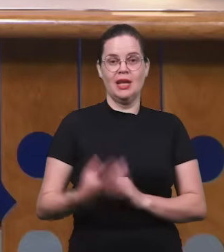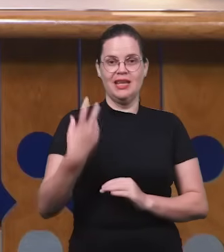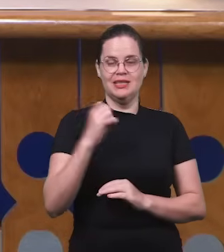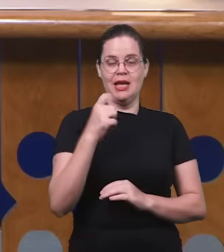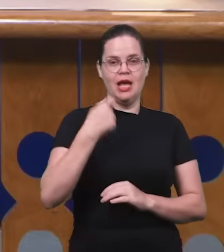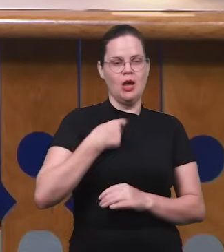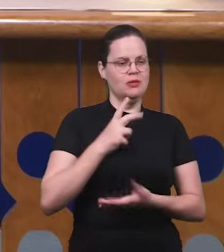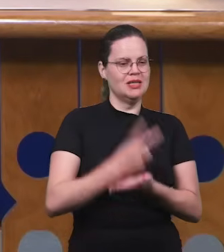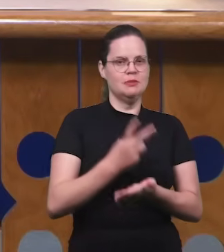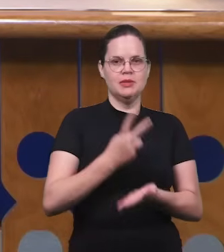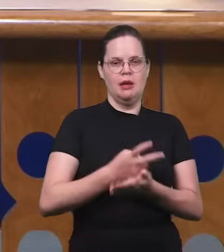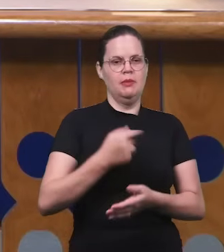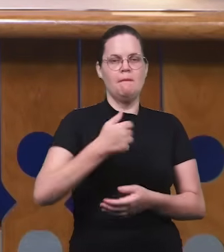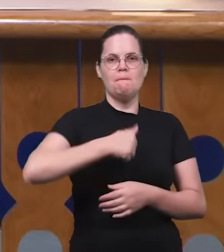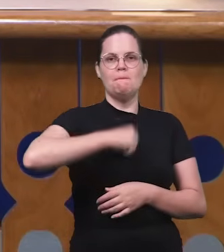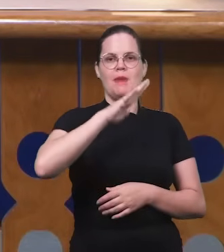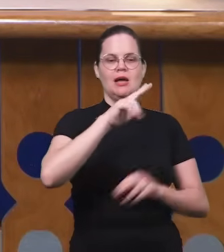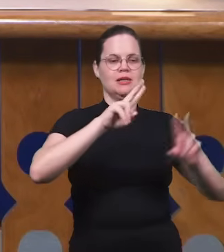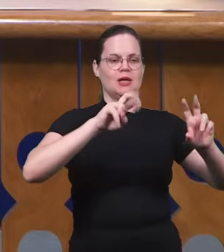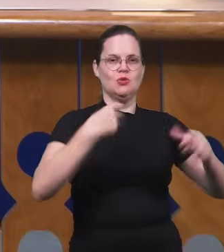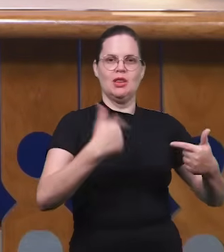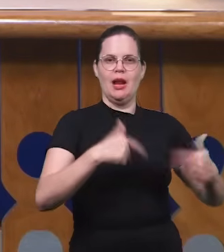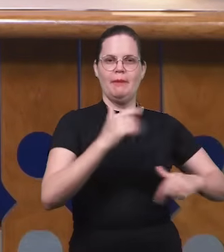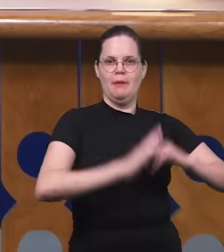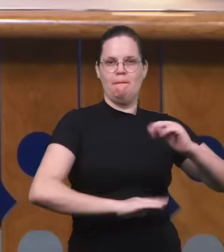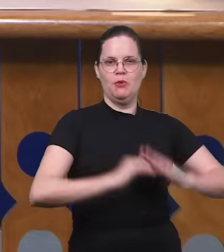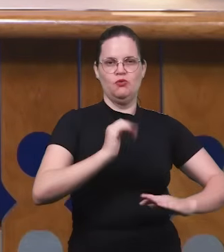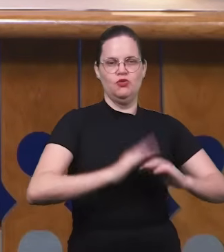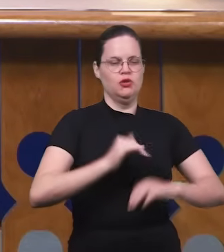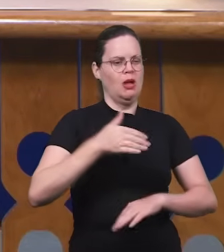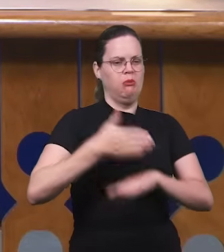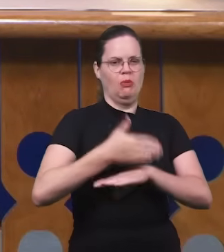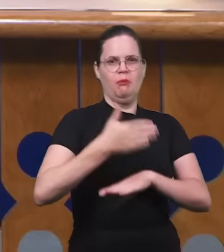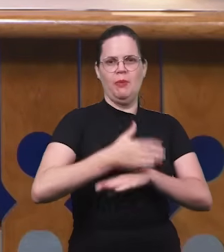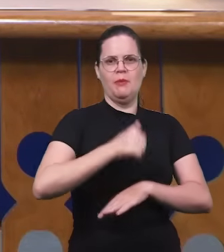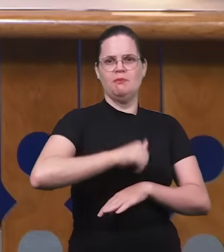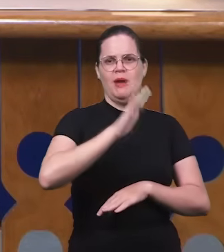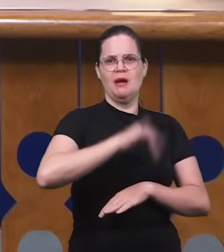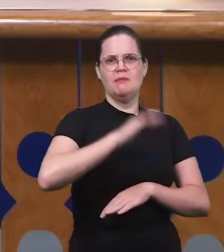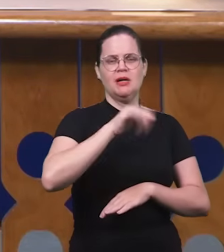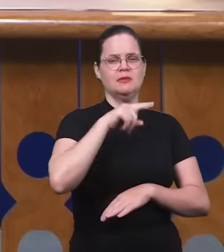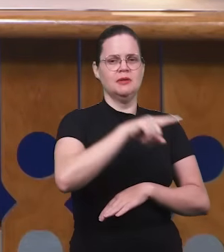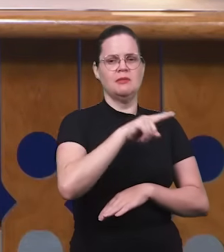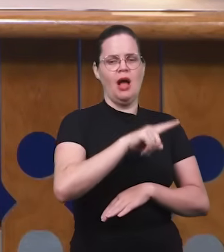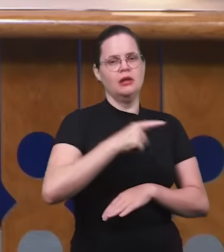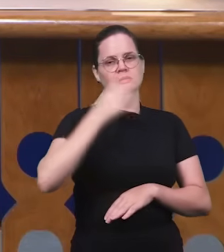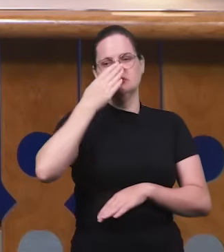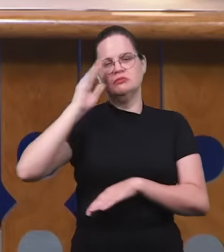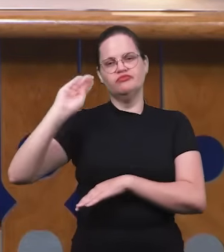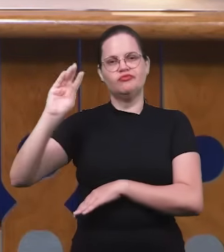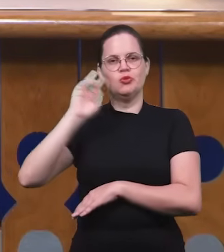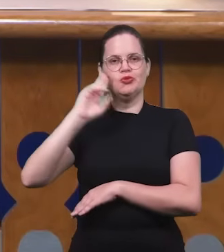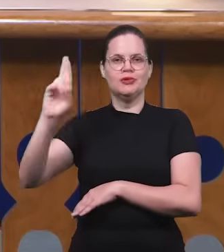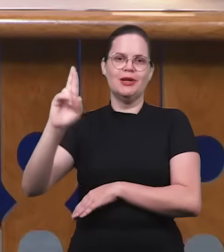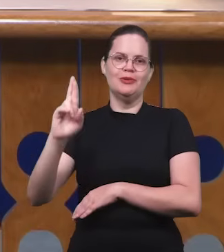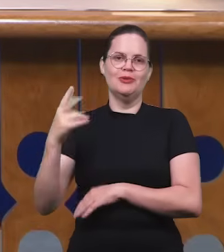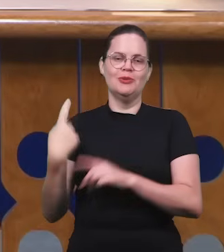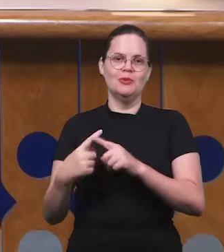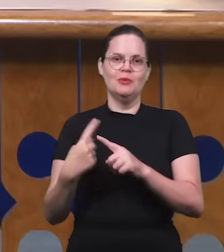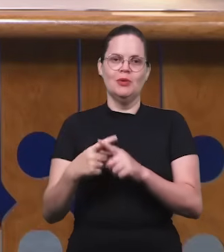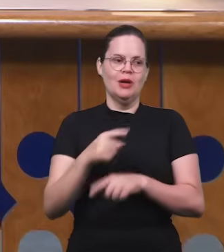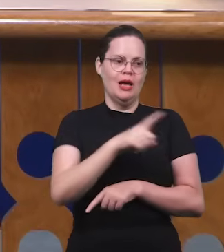comunhão com o Senhor, ou os limites ficam difíceis de